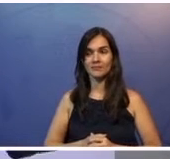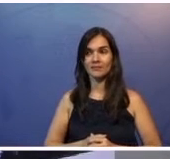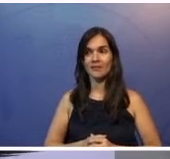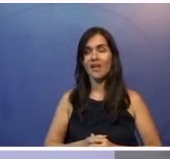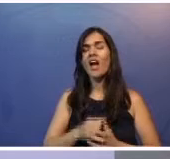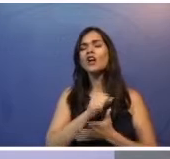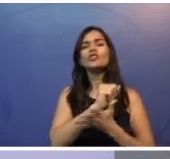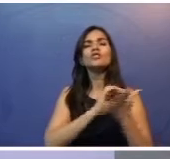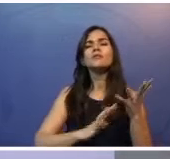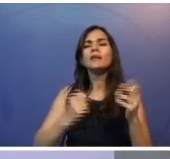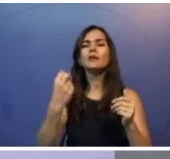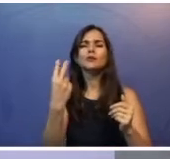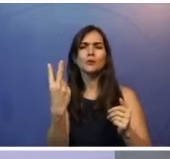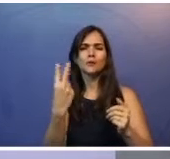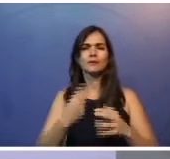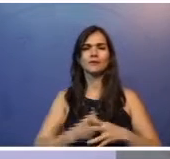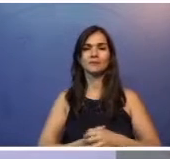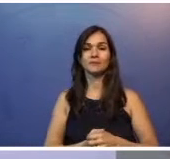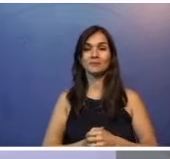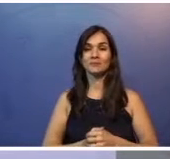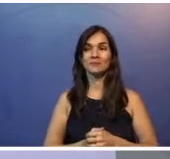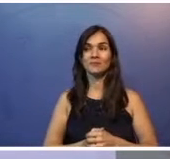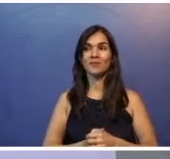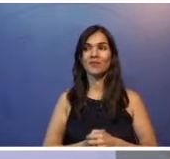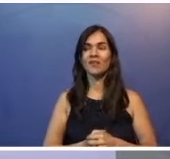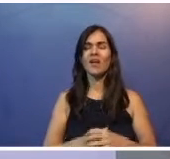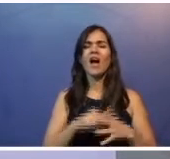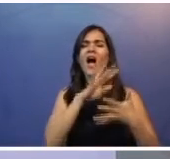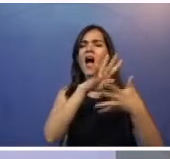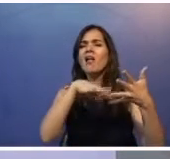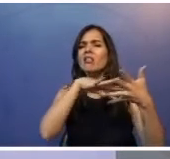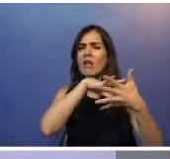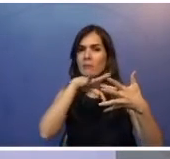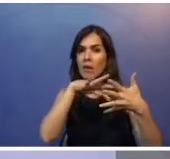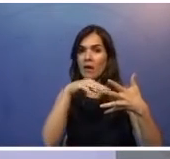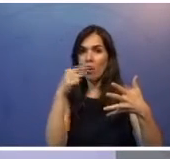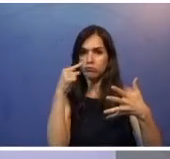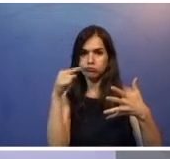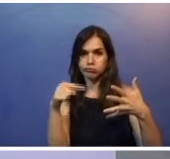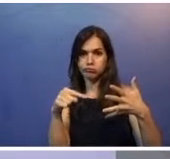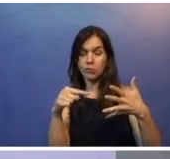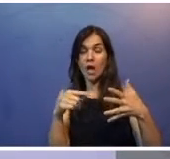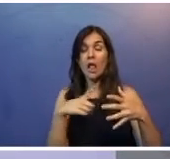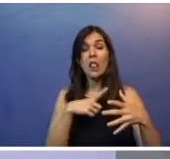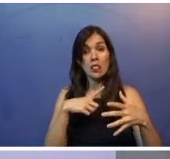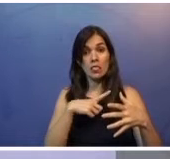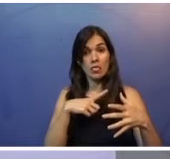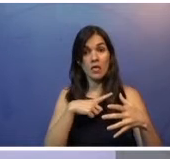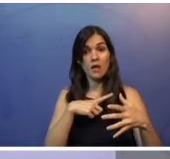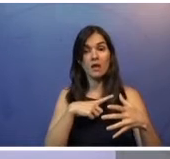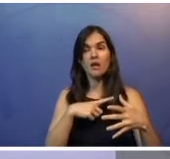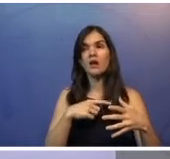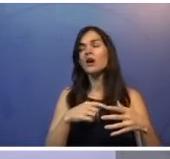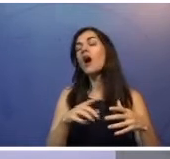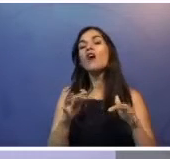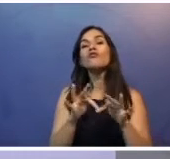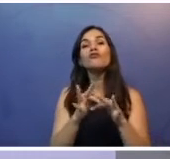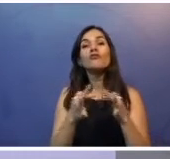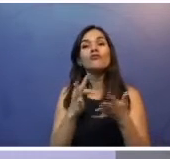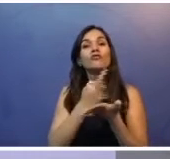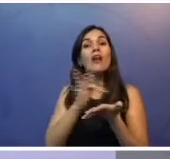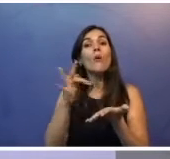exercício dois A tabela abaixo representa a distribuição de frequências dos